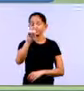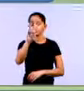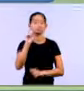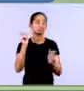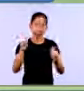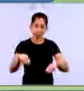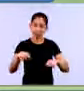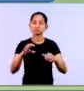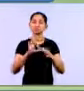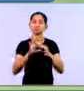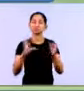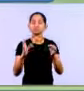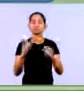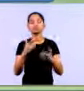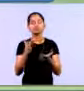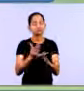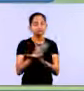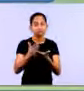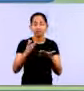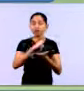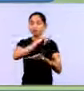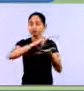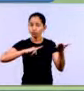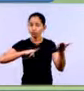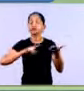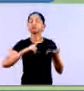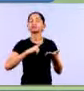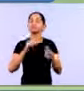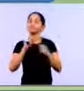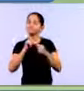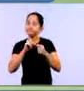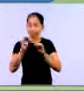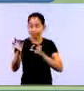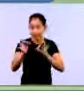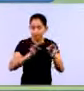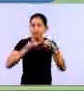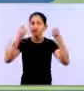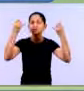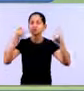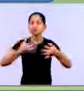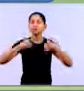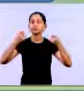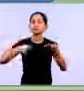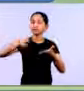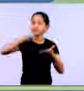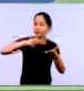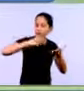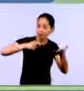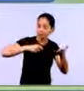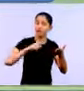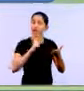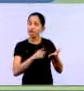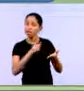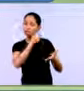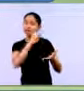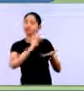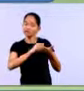cobrada mediante a certidão de uma dívida ativa em que o ente político inscreve o sujeito